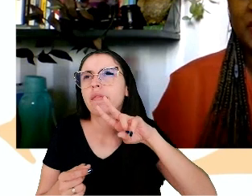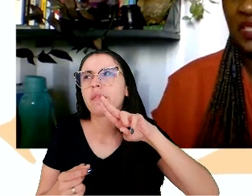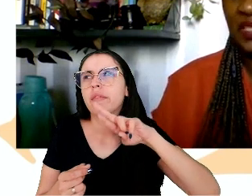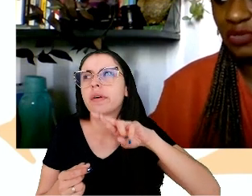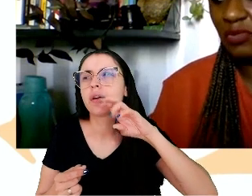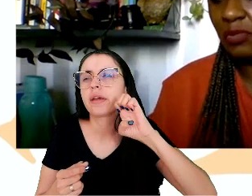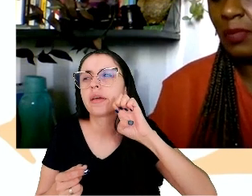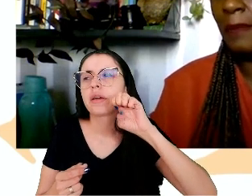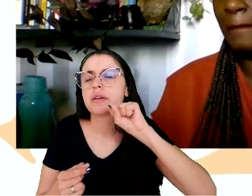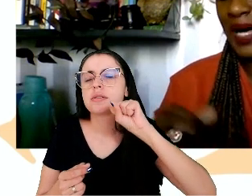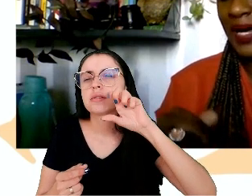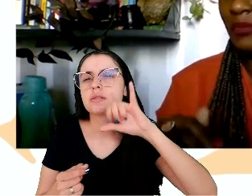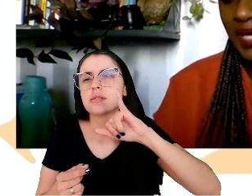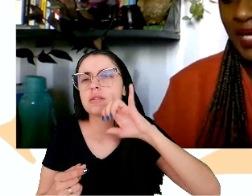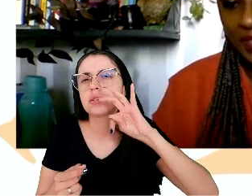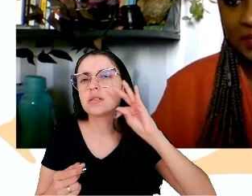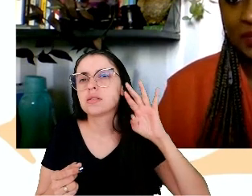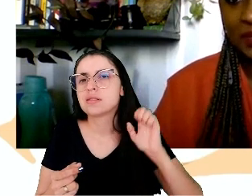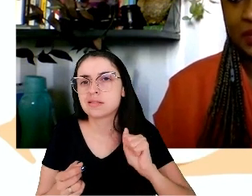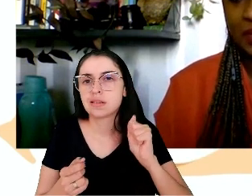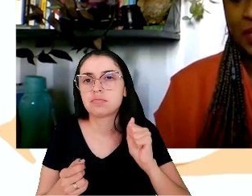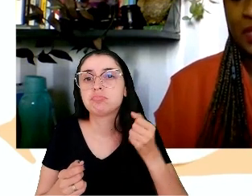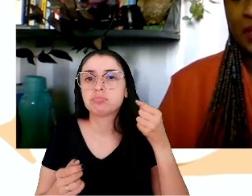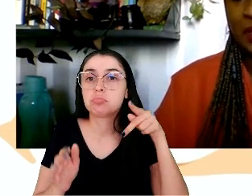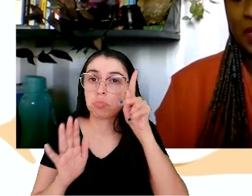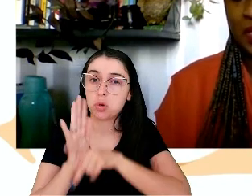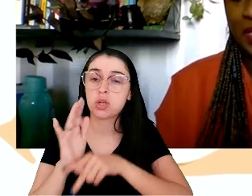em específico, para mulheres,